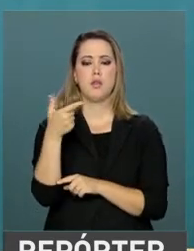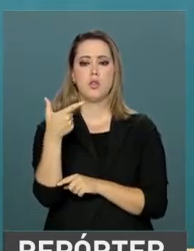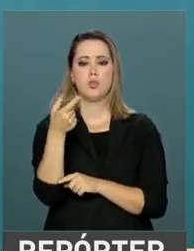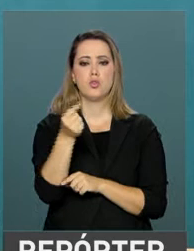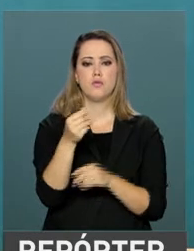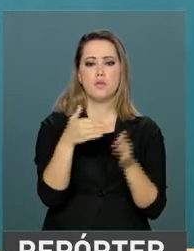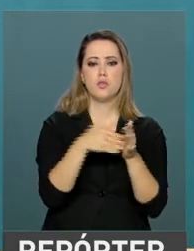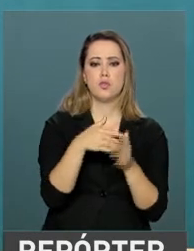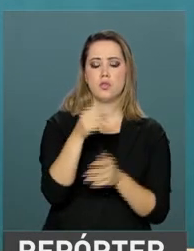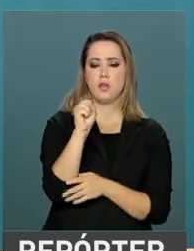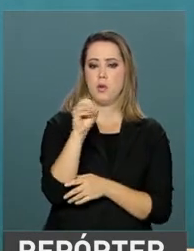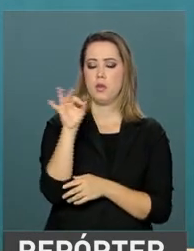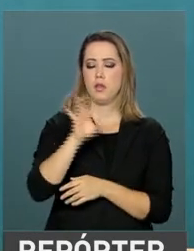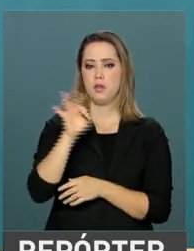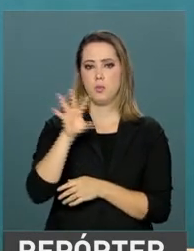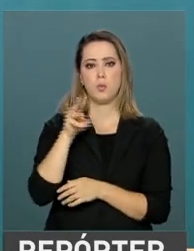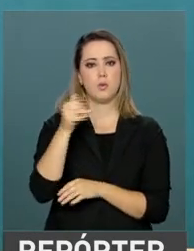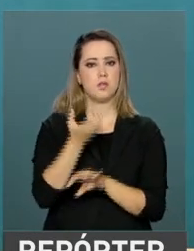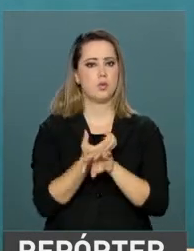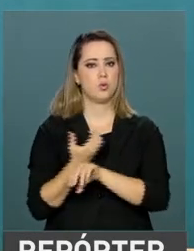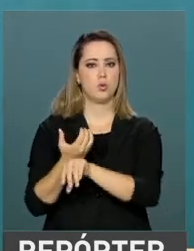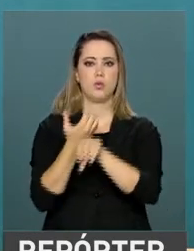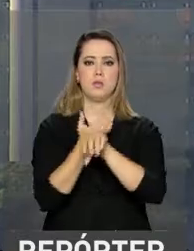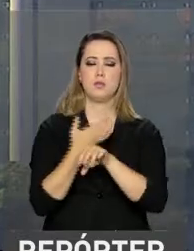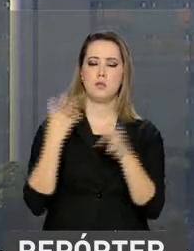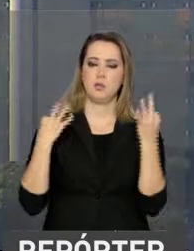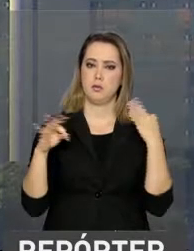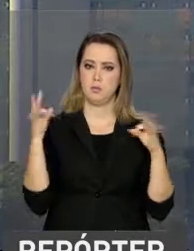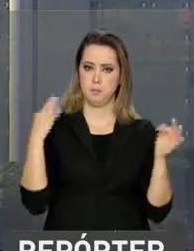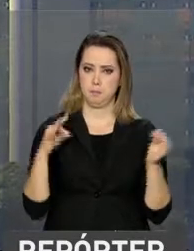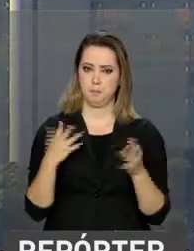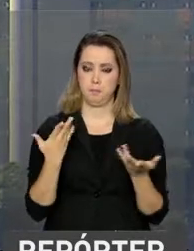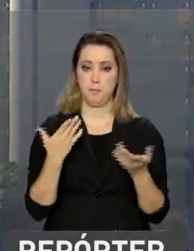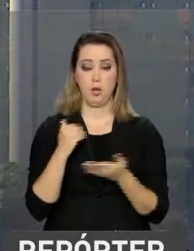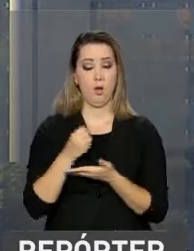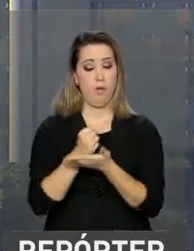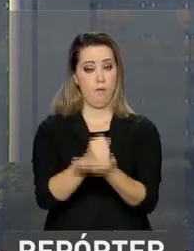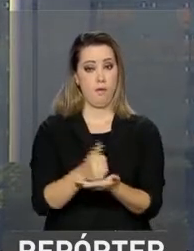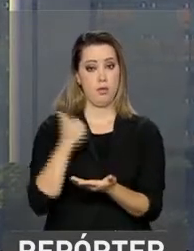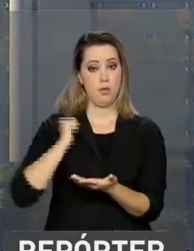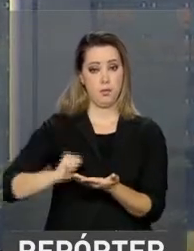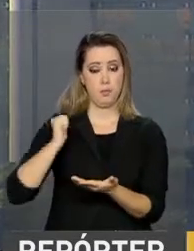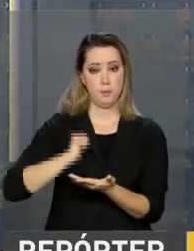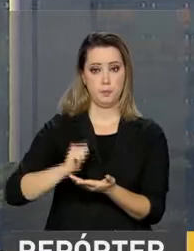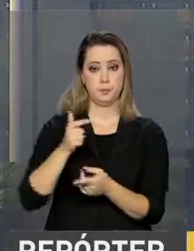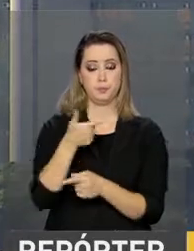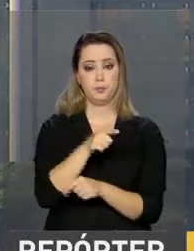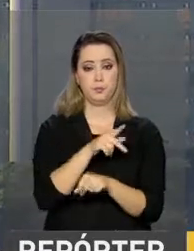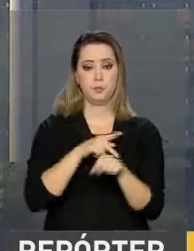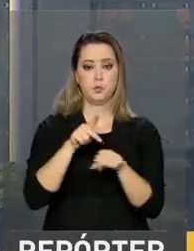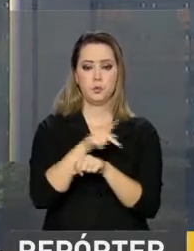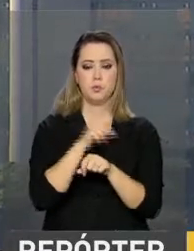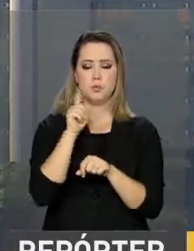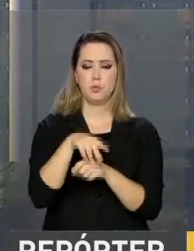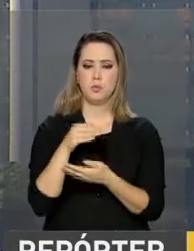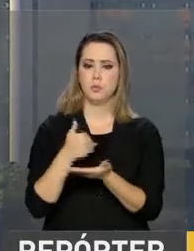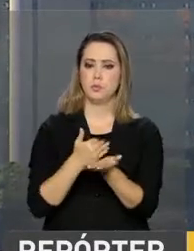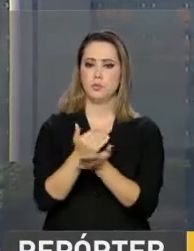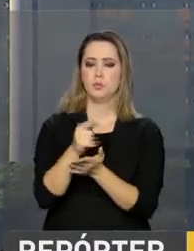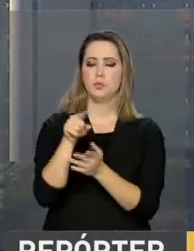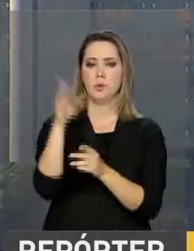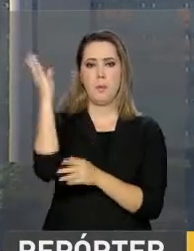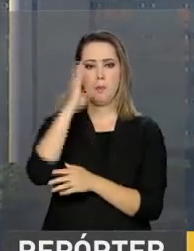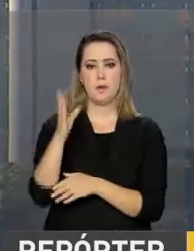80% do currículo do curso de turismo a oferta de bolsas para a qualificação no exterior é uma das iniciativas do plano